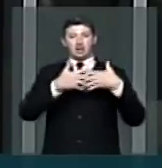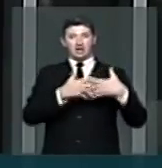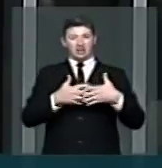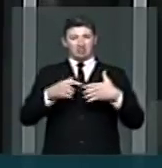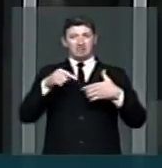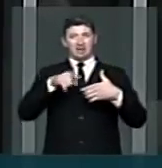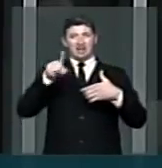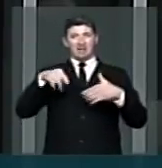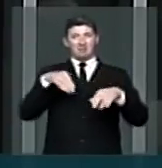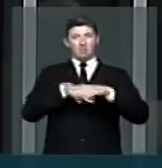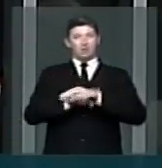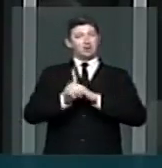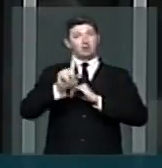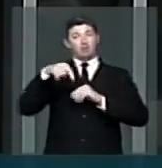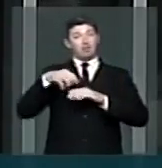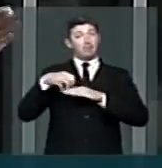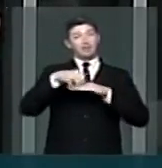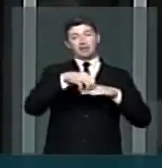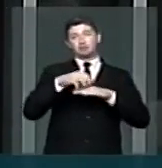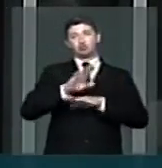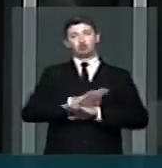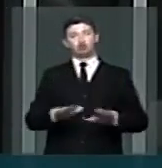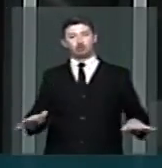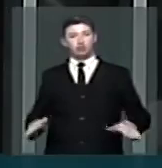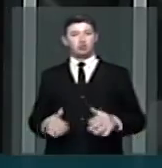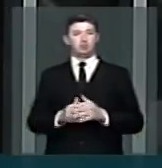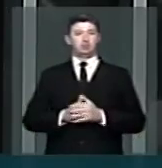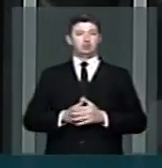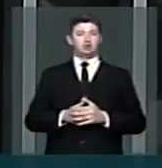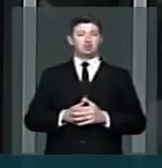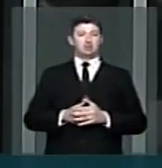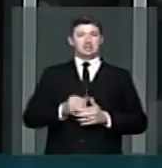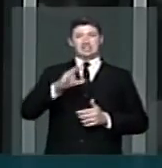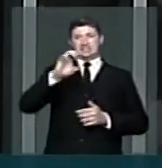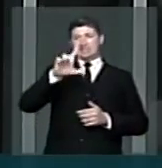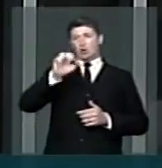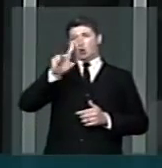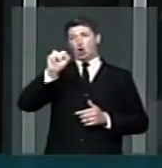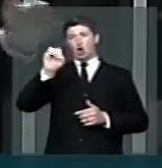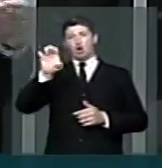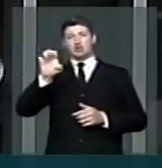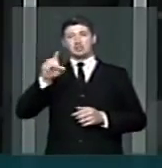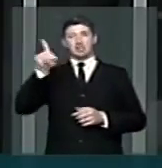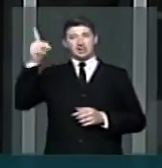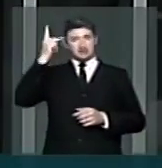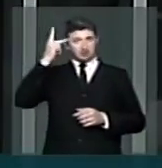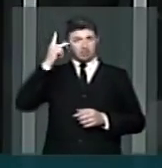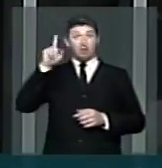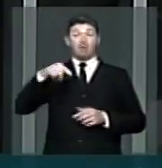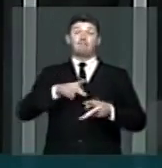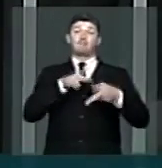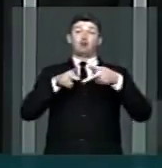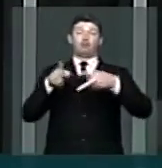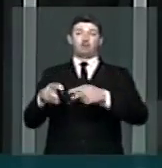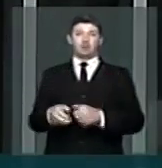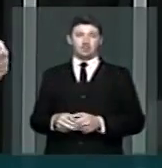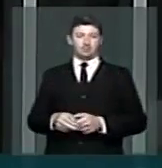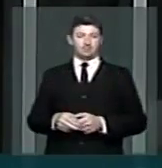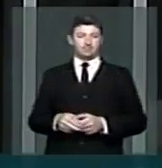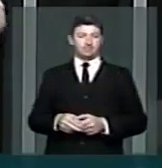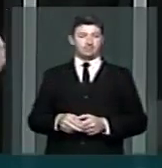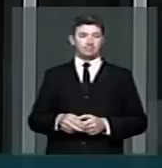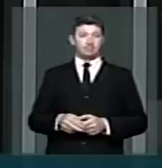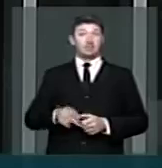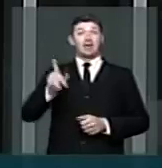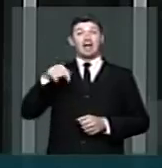de armazenagem, simplesmente não chegar contêiner de celulose no Porto de Santos, chegar via ferrovia, investimentos em